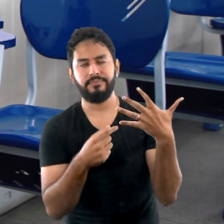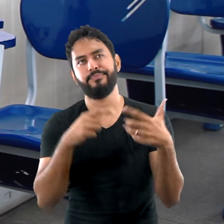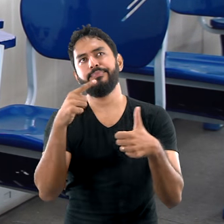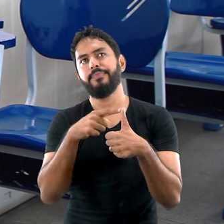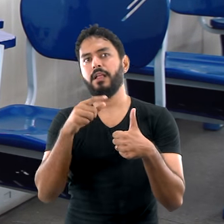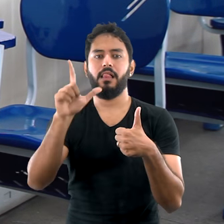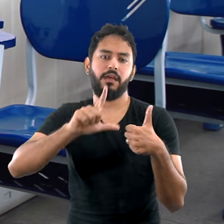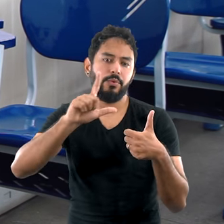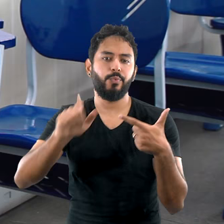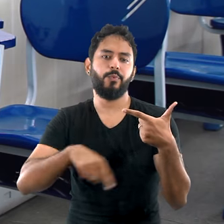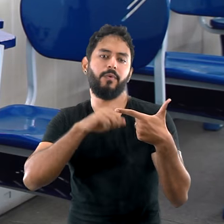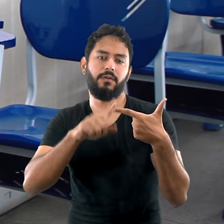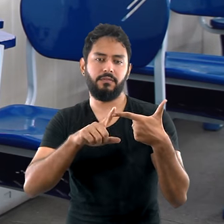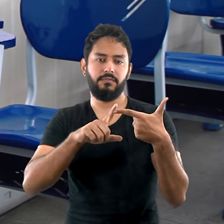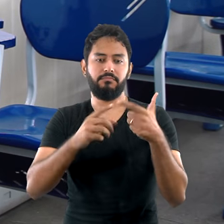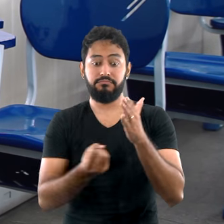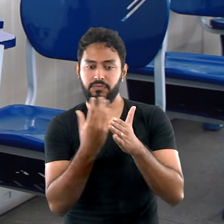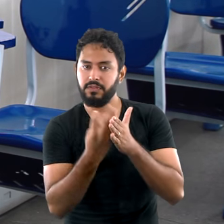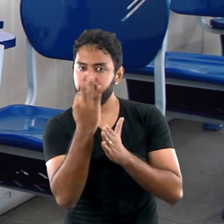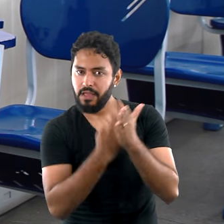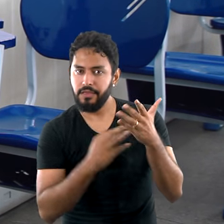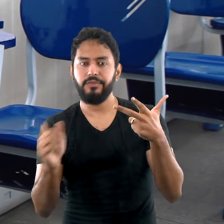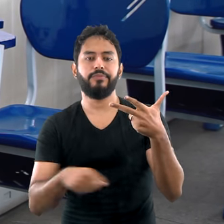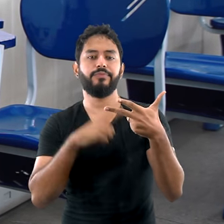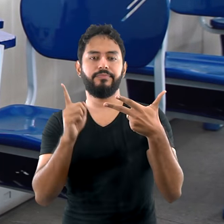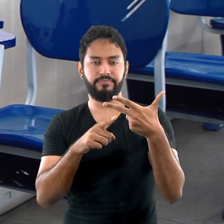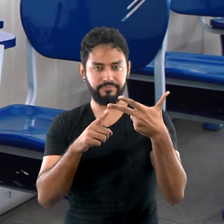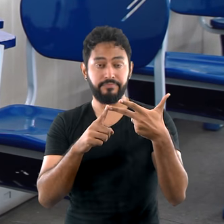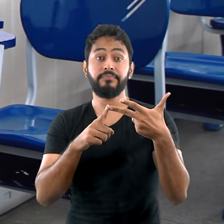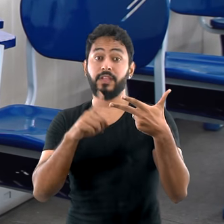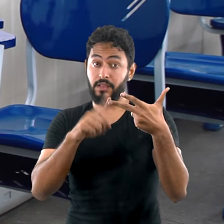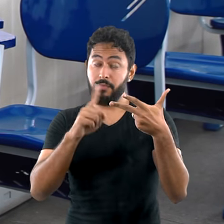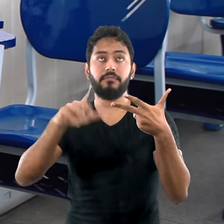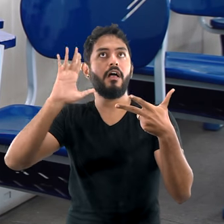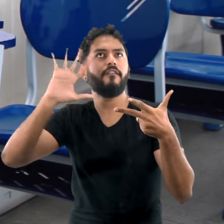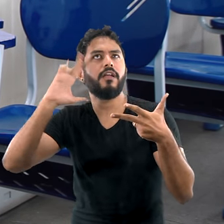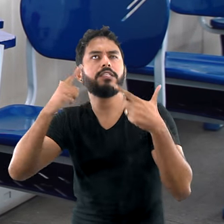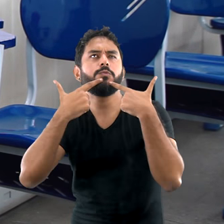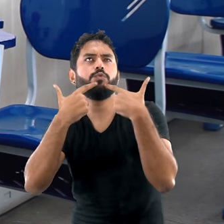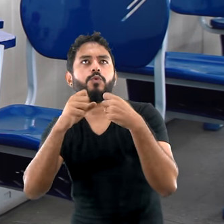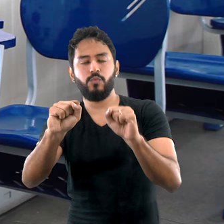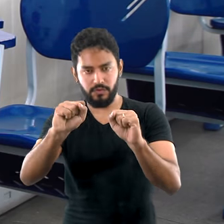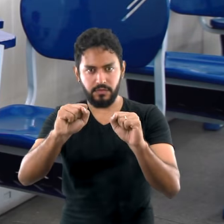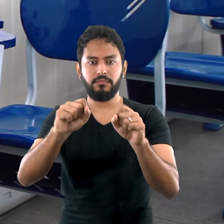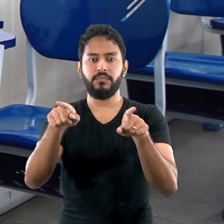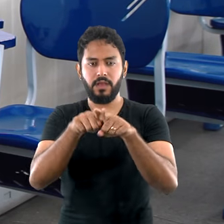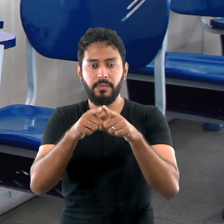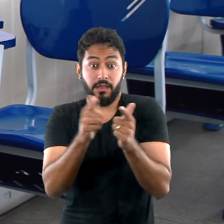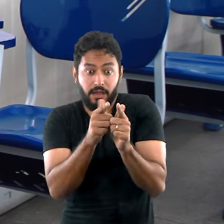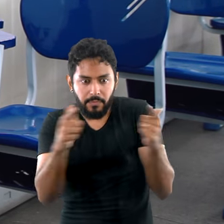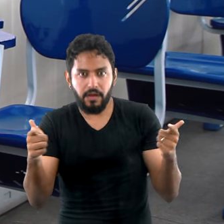a literatura, você trabalha a produção de texto, você trabalha a reflexão linguística, que é a questão